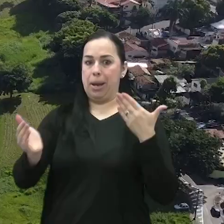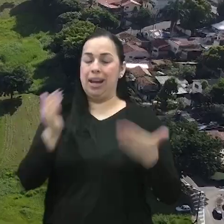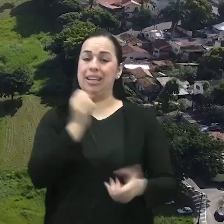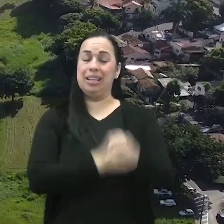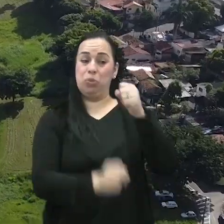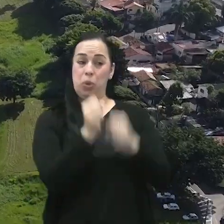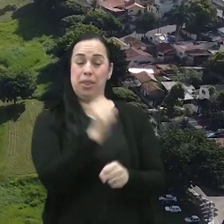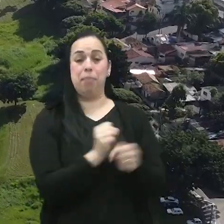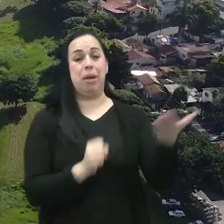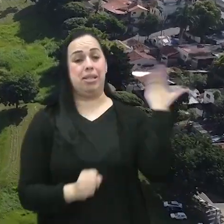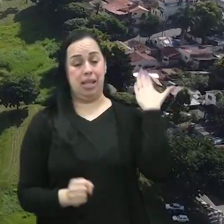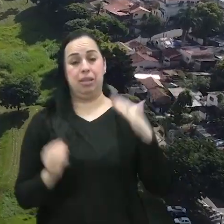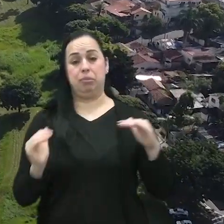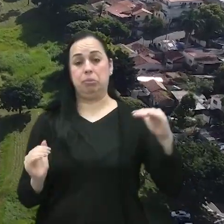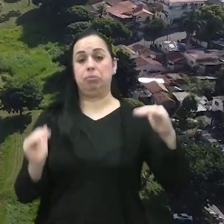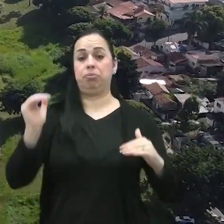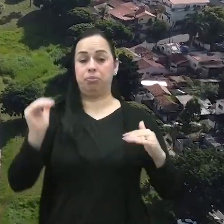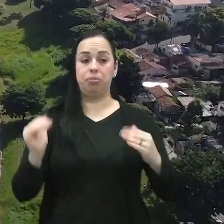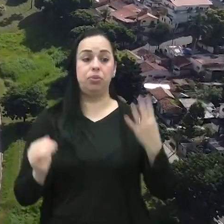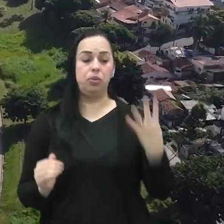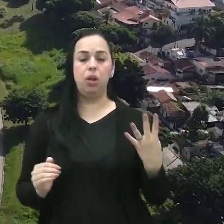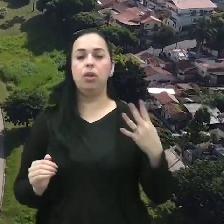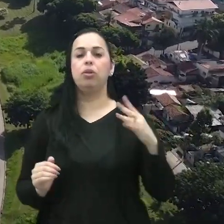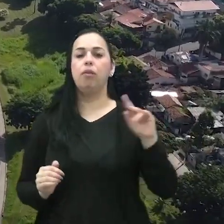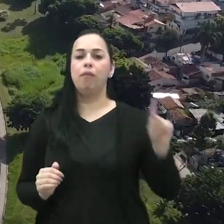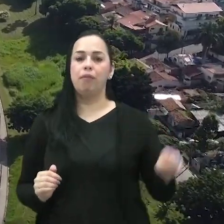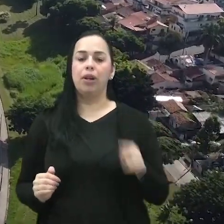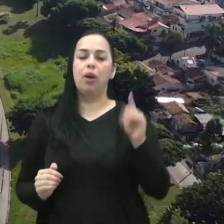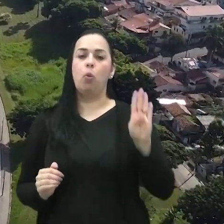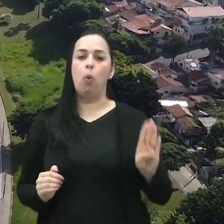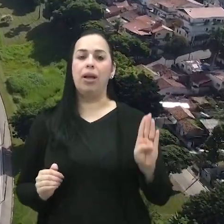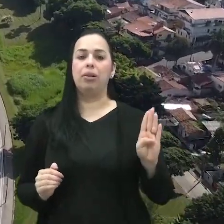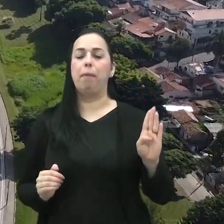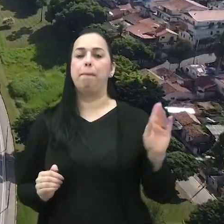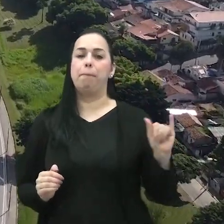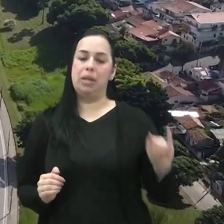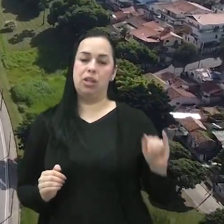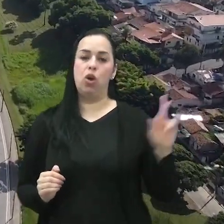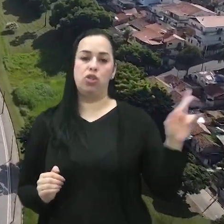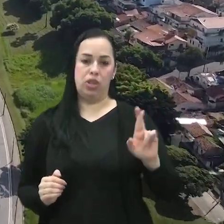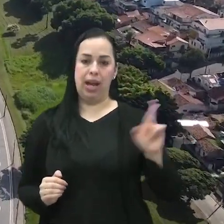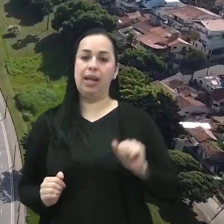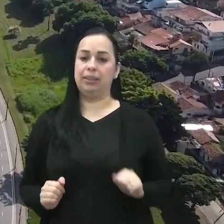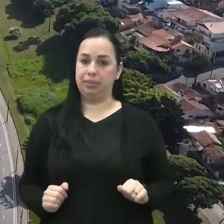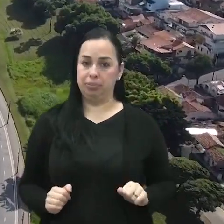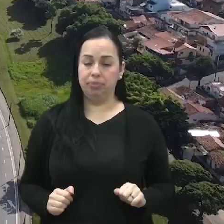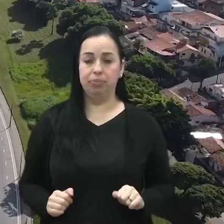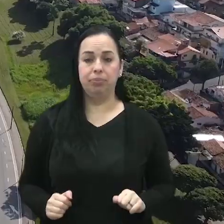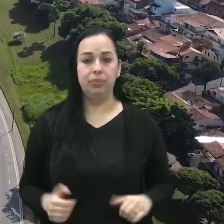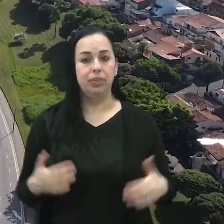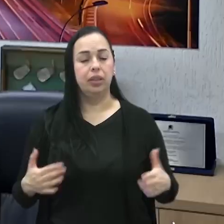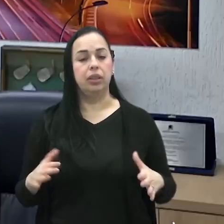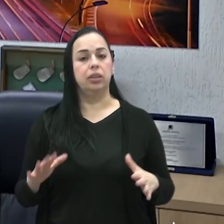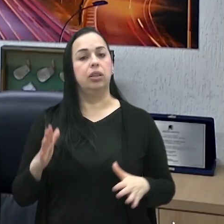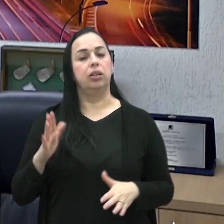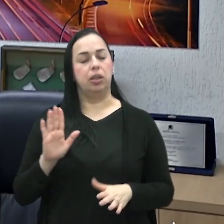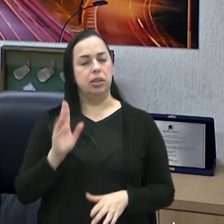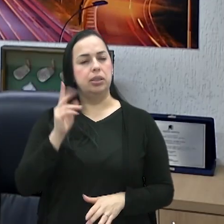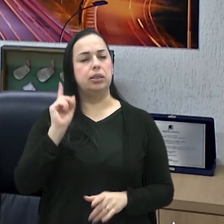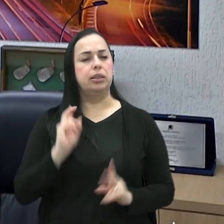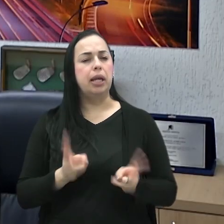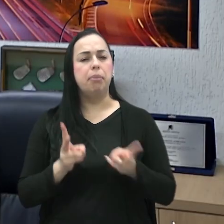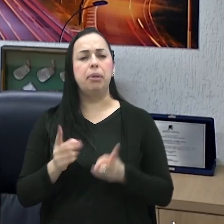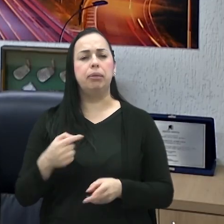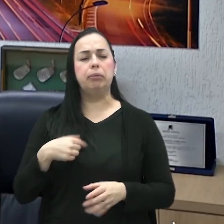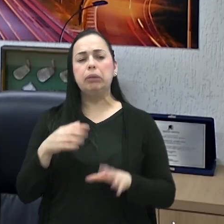na LDO do ano passado, fixada em 4 bilhões 222 milhões de reais. A gente sempre calcula